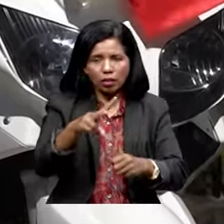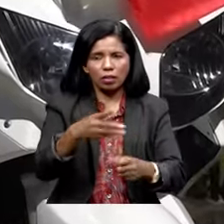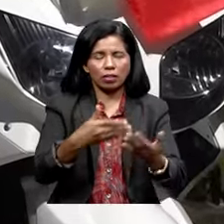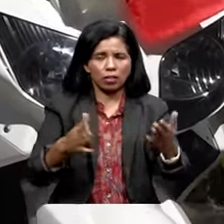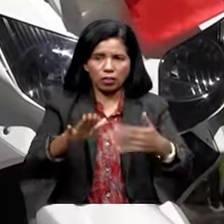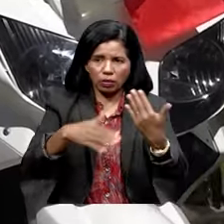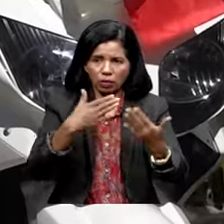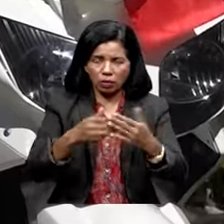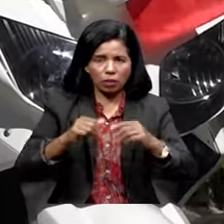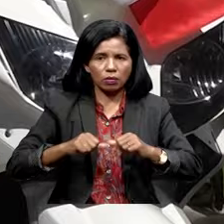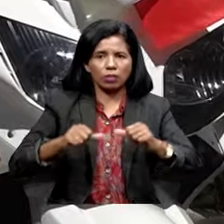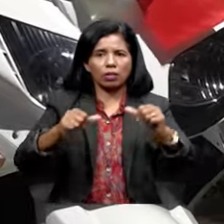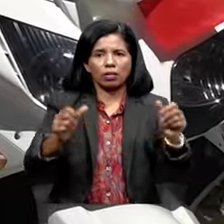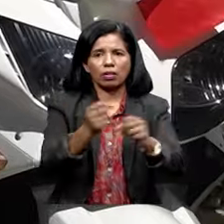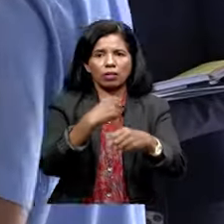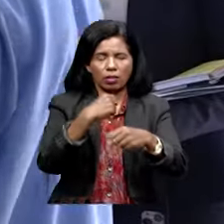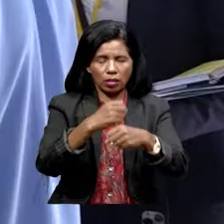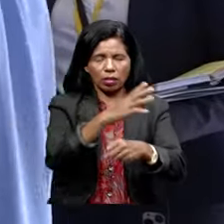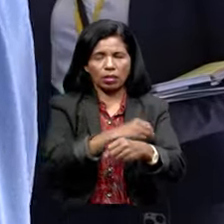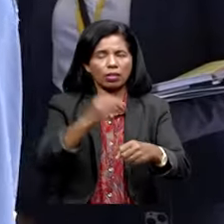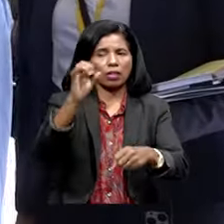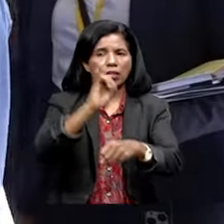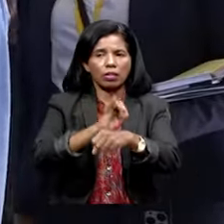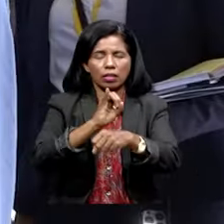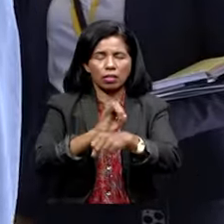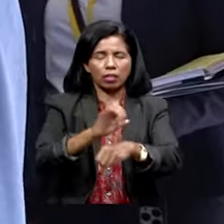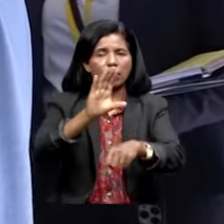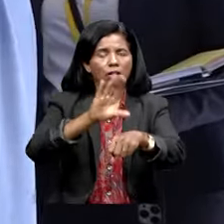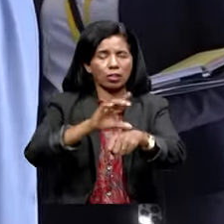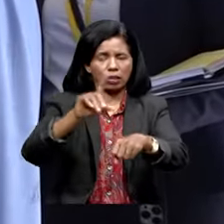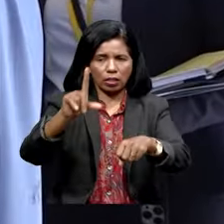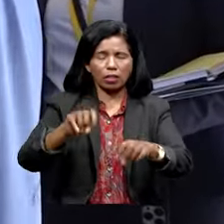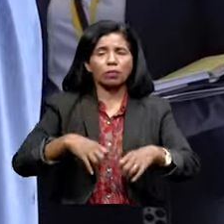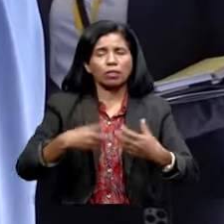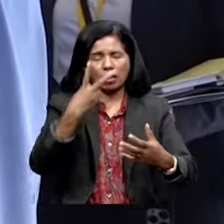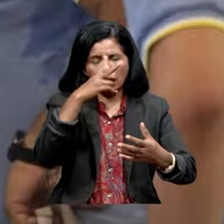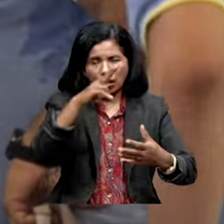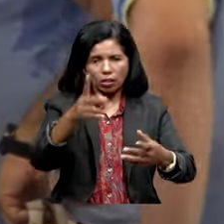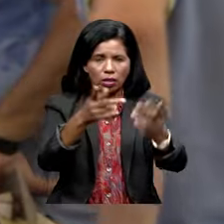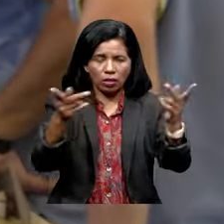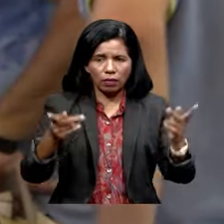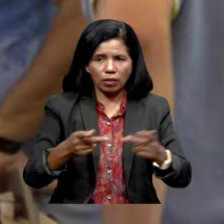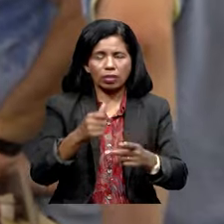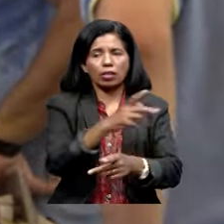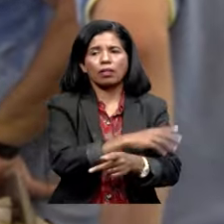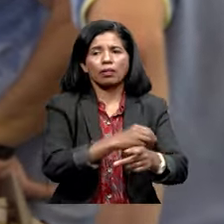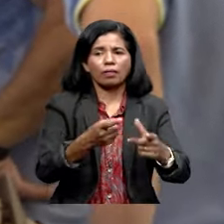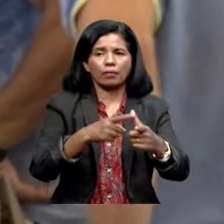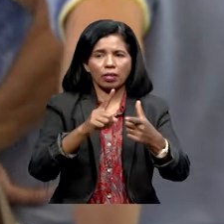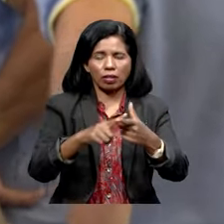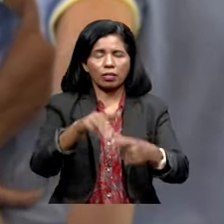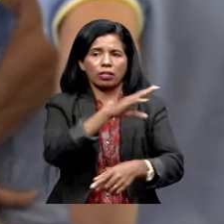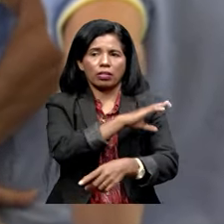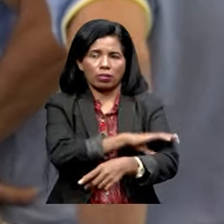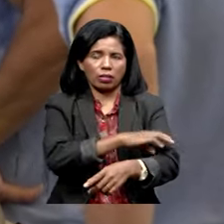sira continua quedas ba hala inspeção e a igreja catedral o ensa hare condição ba fatin pastoral no mostra segurança